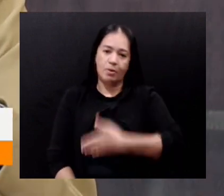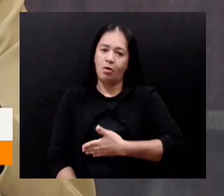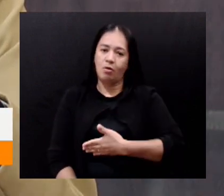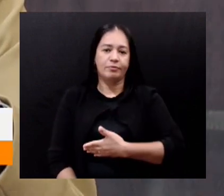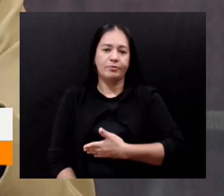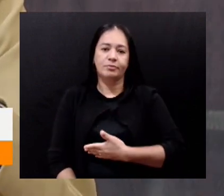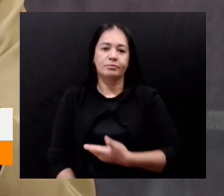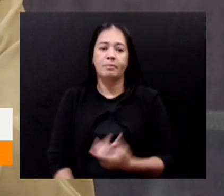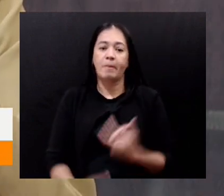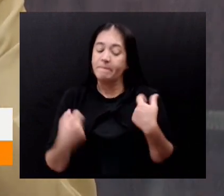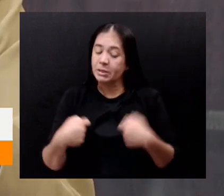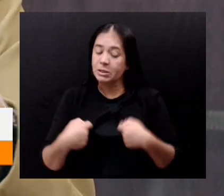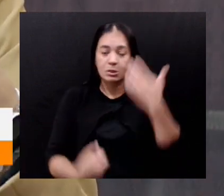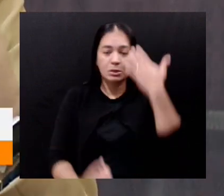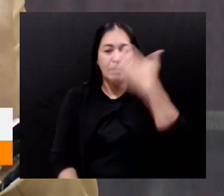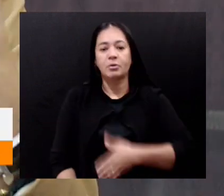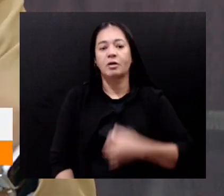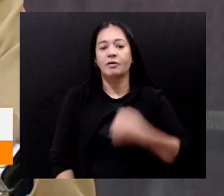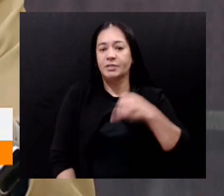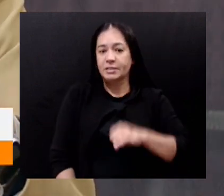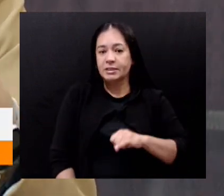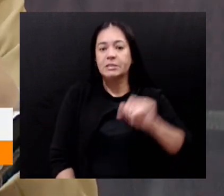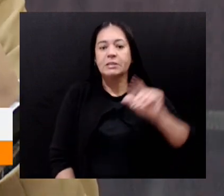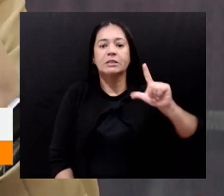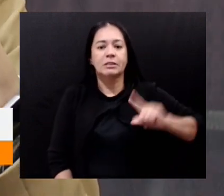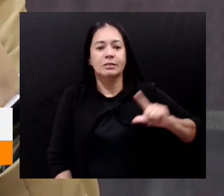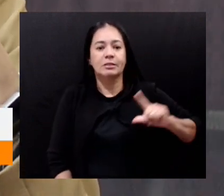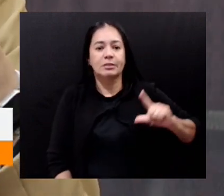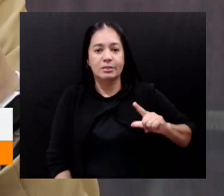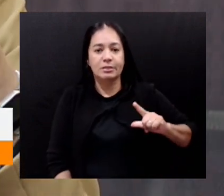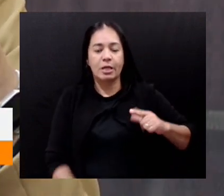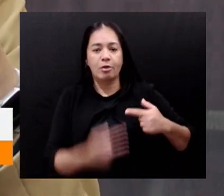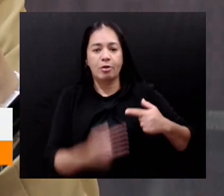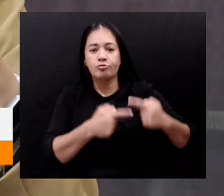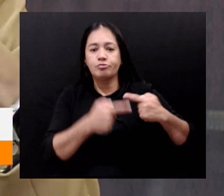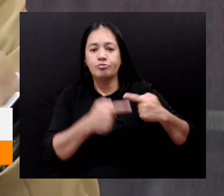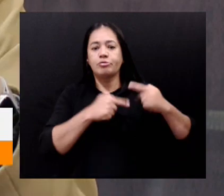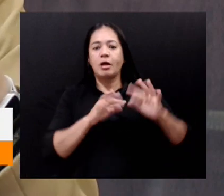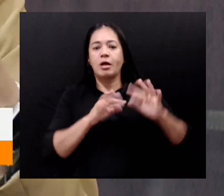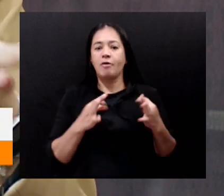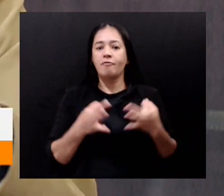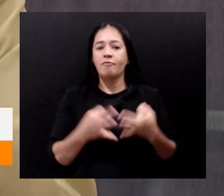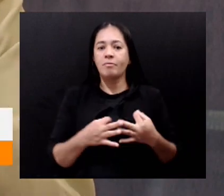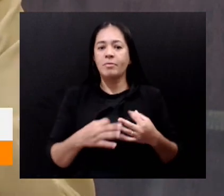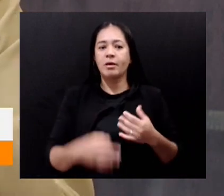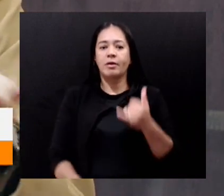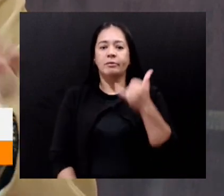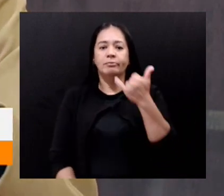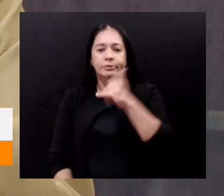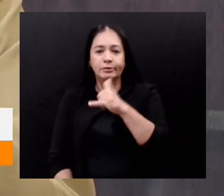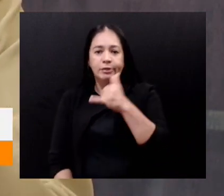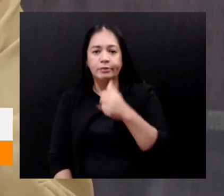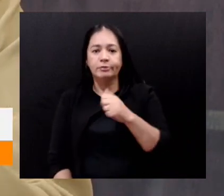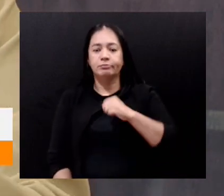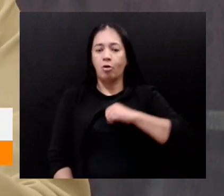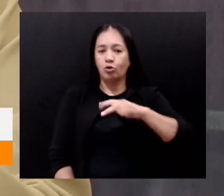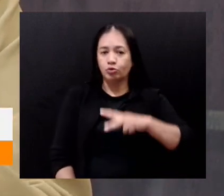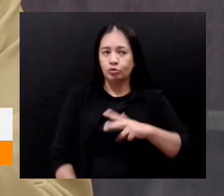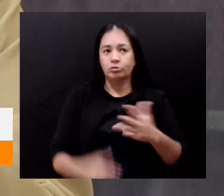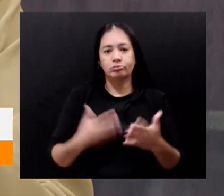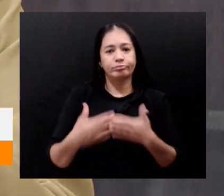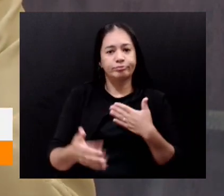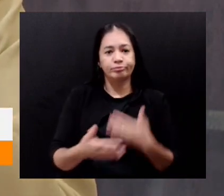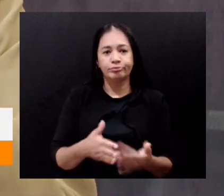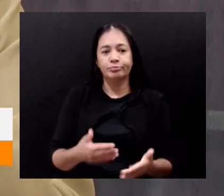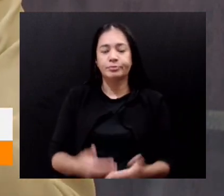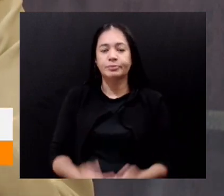prova que a pessoa efetivamente tem um ascendente, de nacionalidade, e eu falo aqui pela portuguesa, espanhola ou